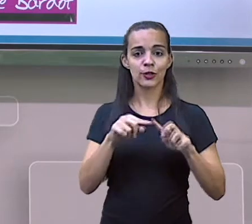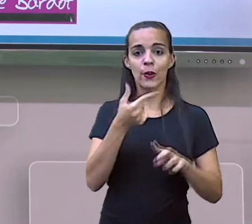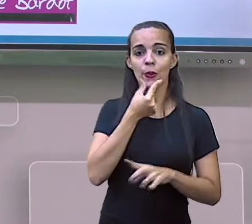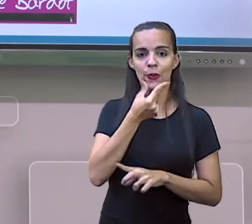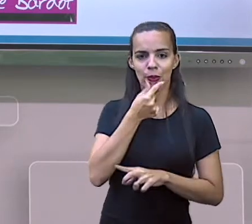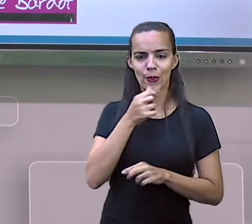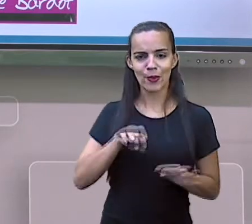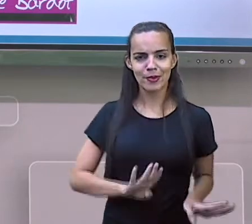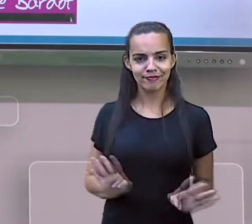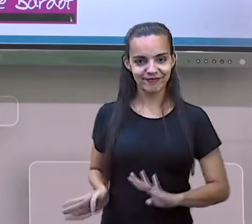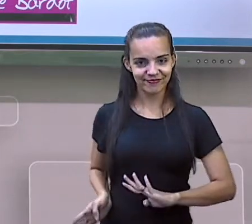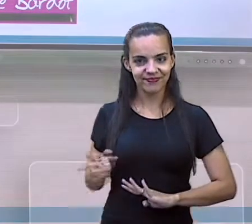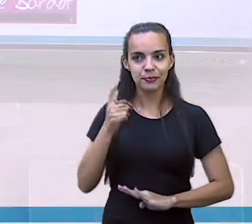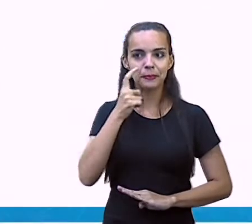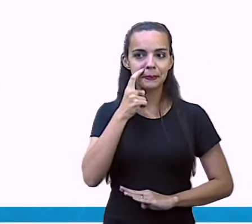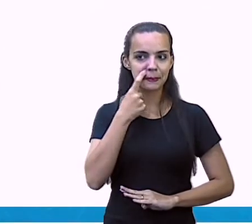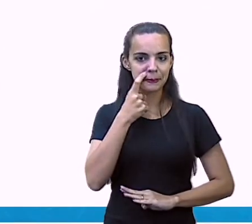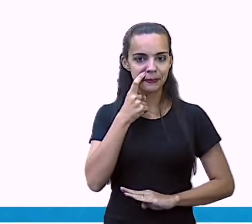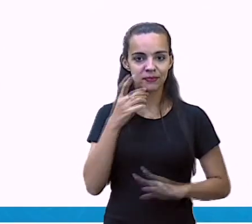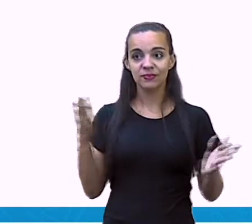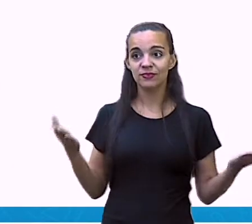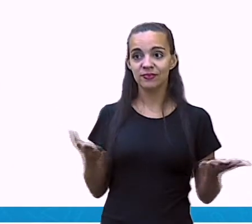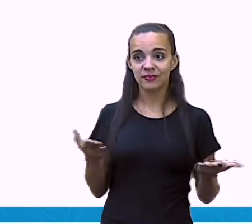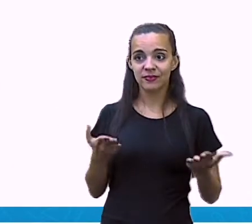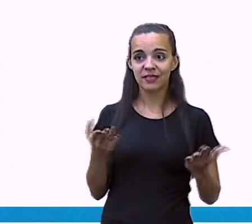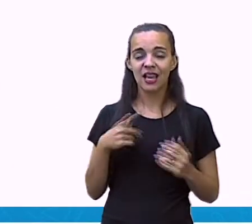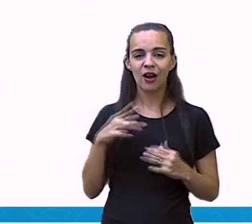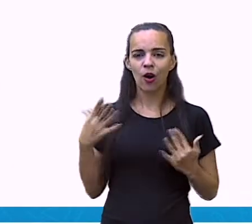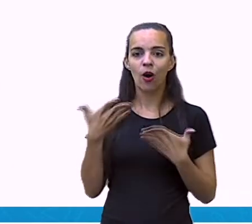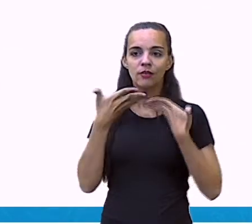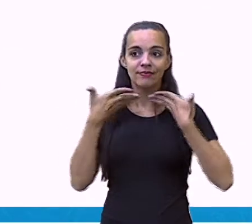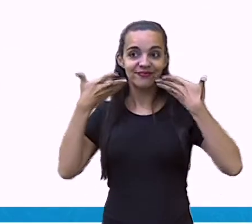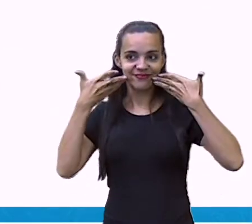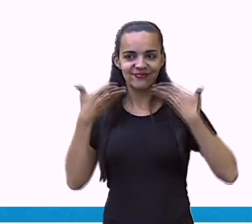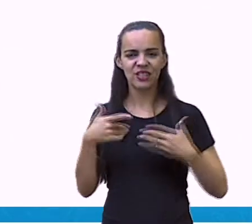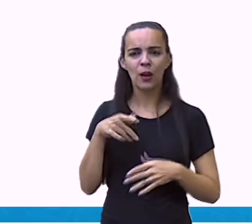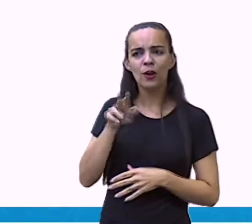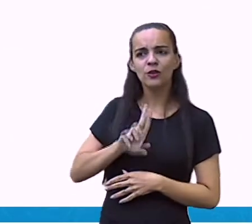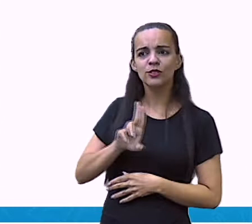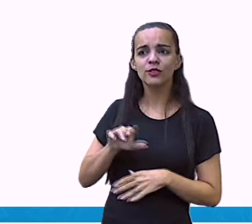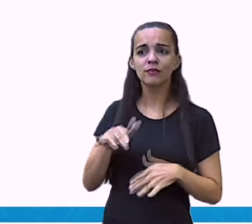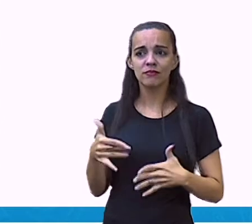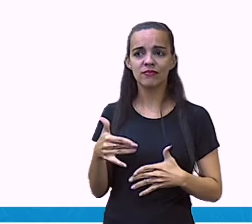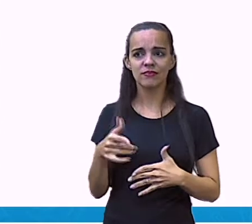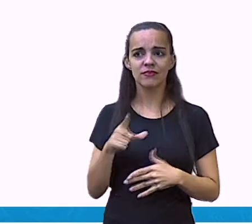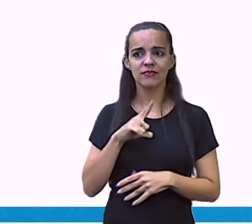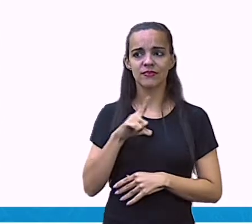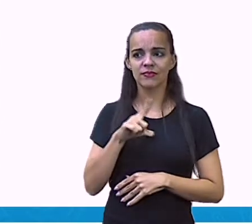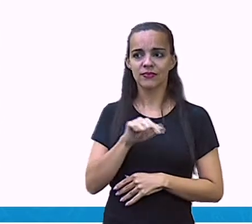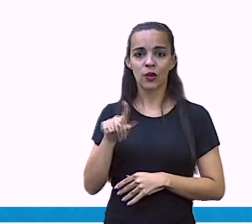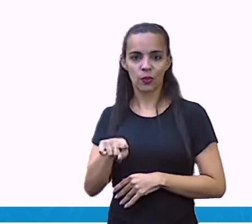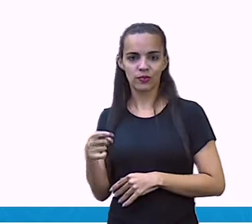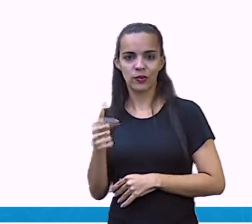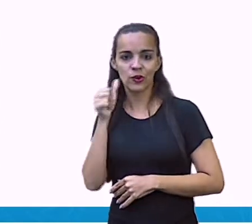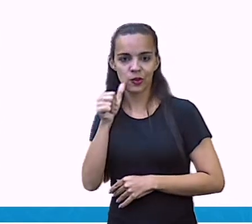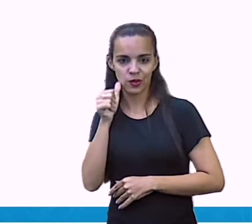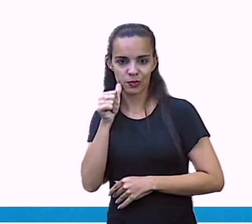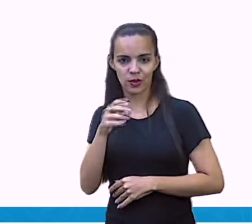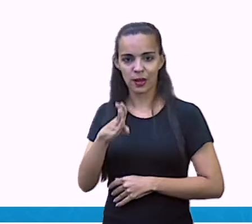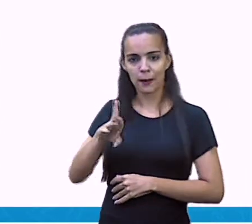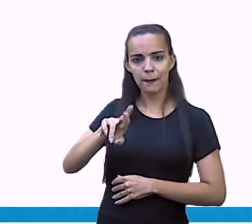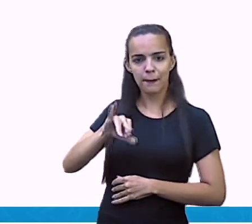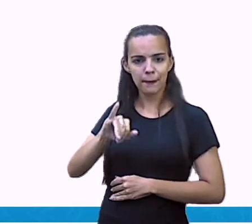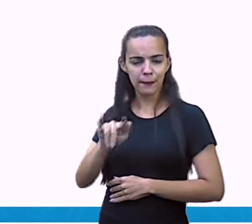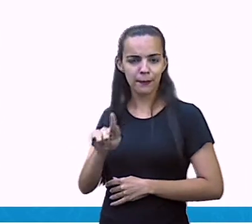Marilyn Monroe. Agora, o padrão de beleza a ser alcançado é o de Brigitte Bardot,